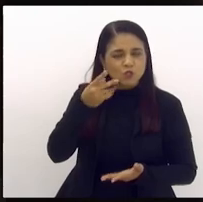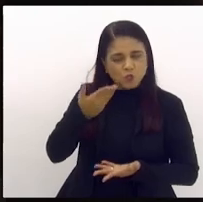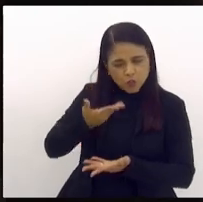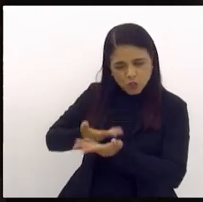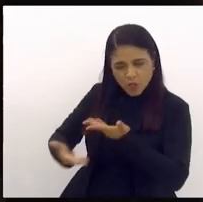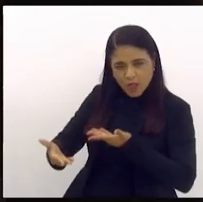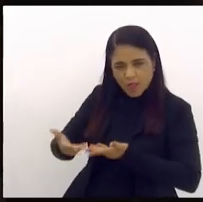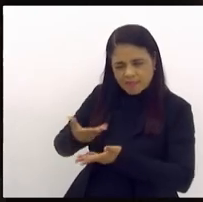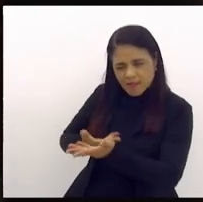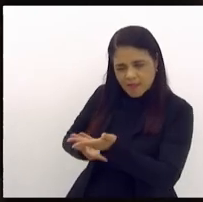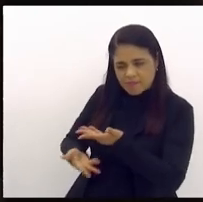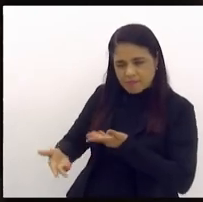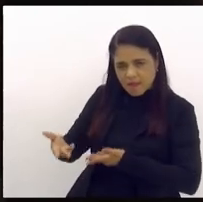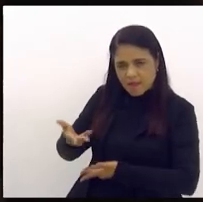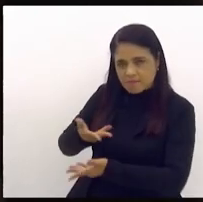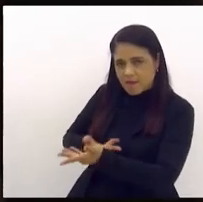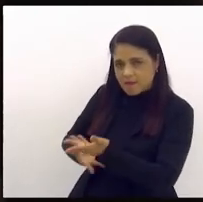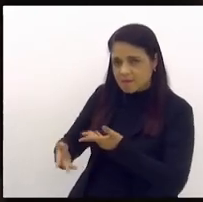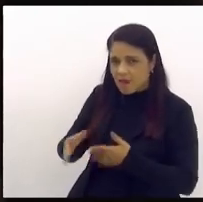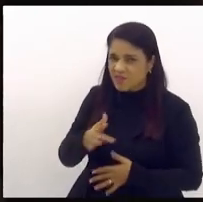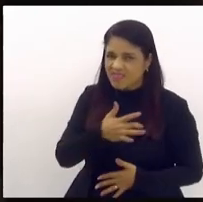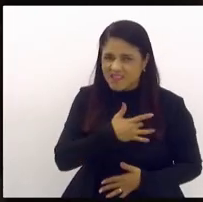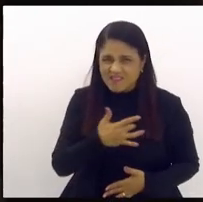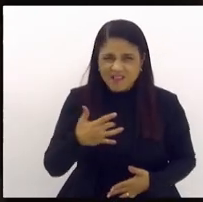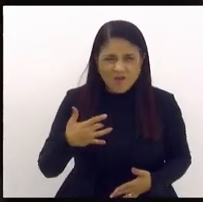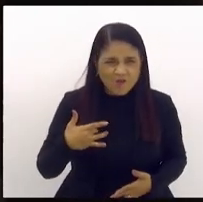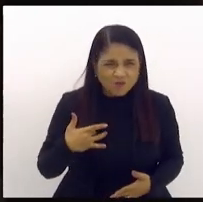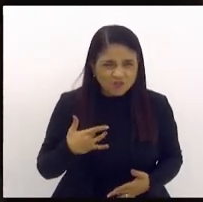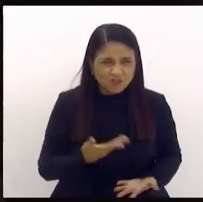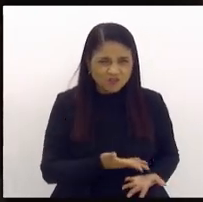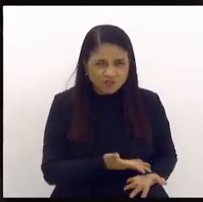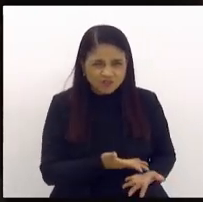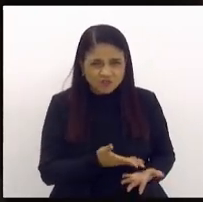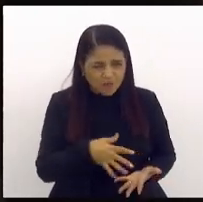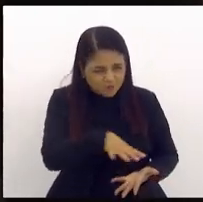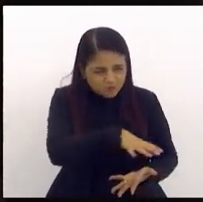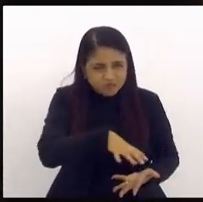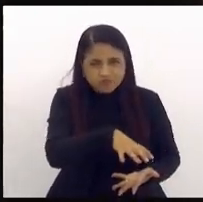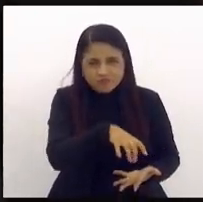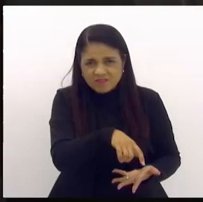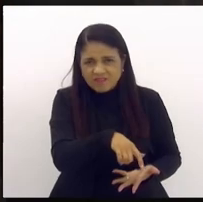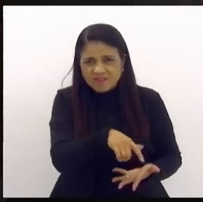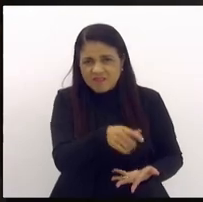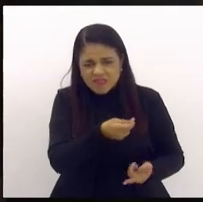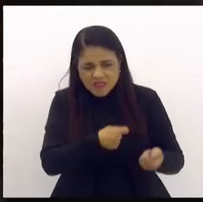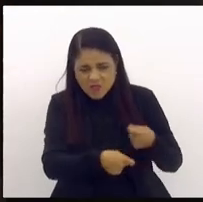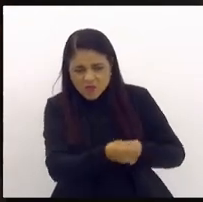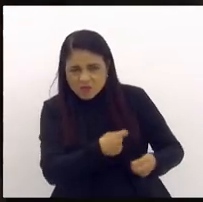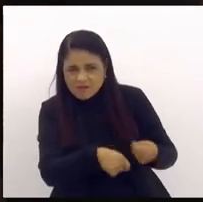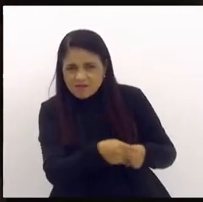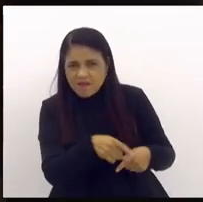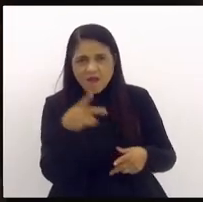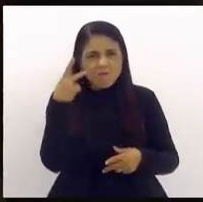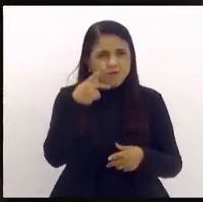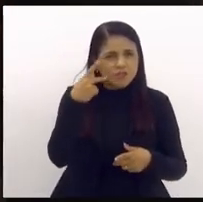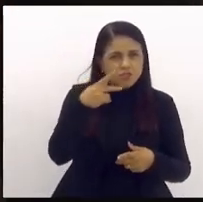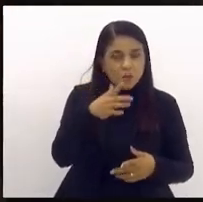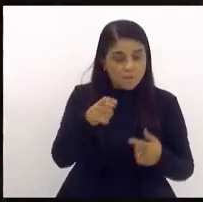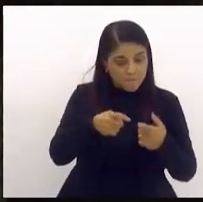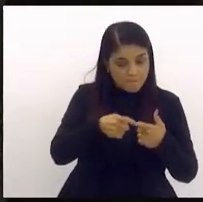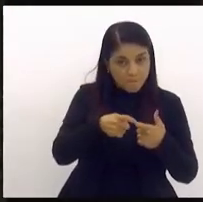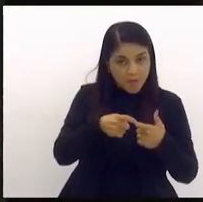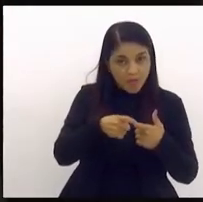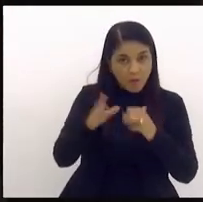porra. Mas na saúde, usar a saúde para negociar a política, médico morando